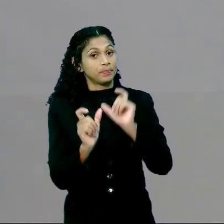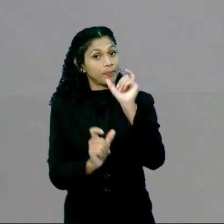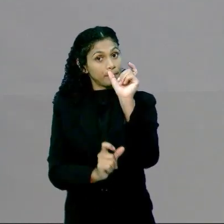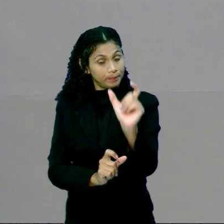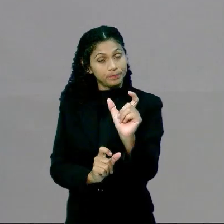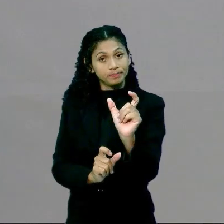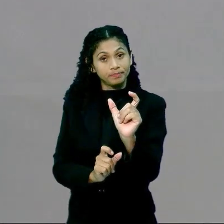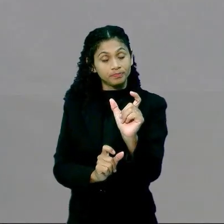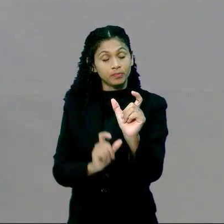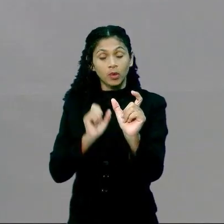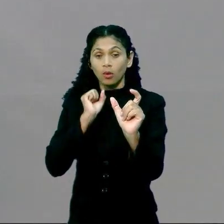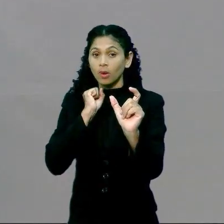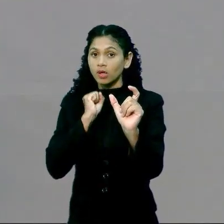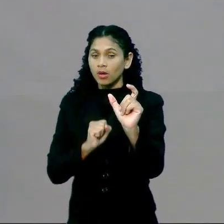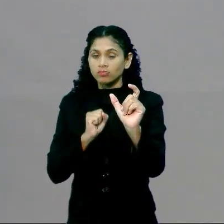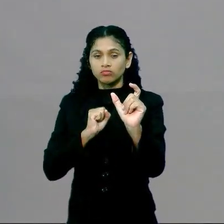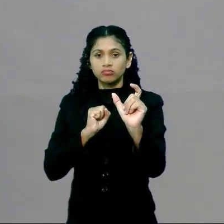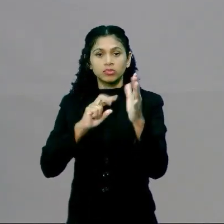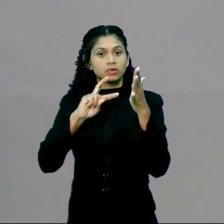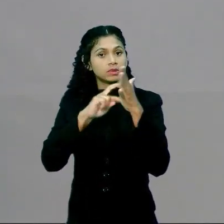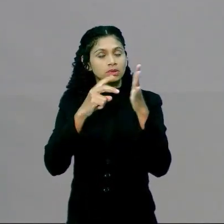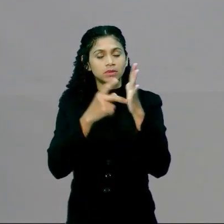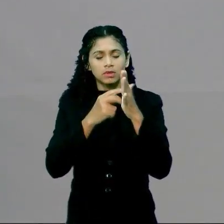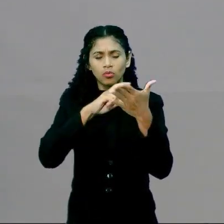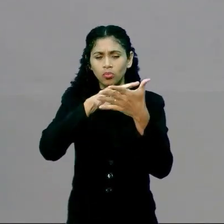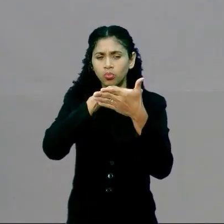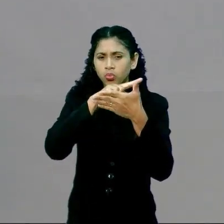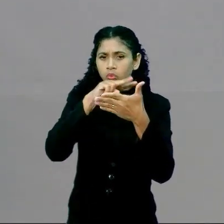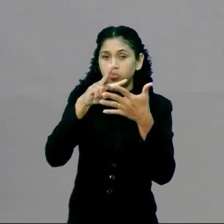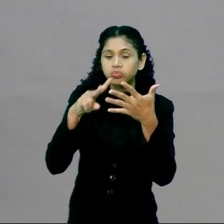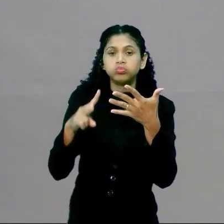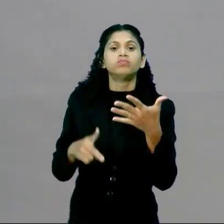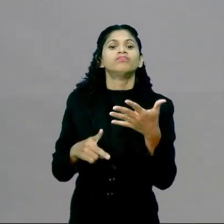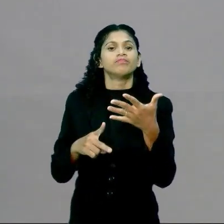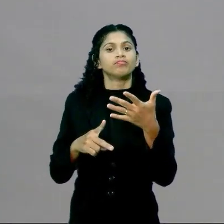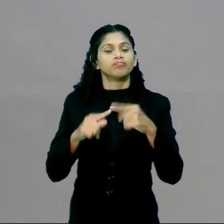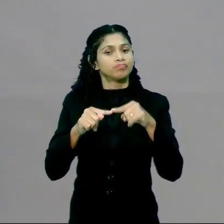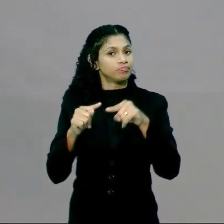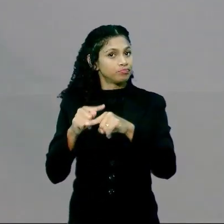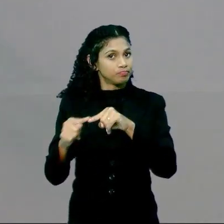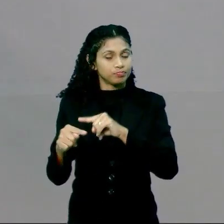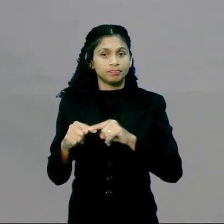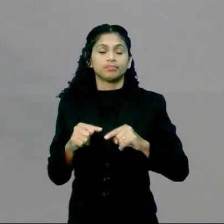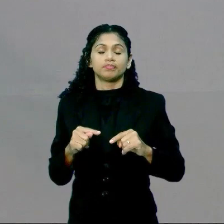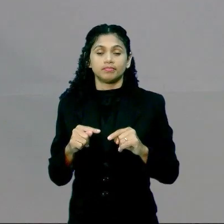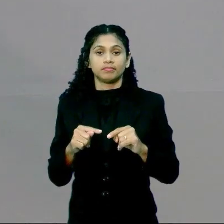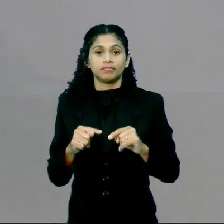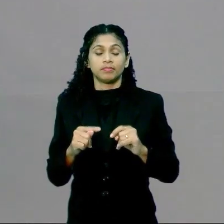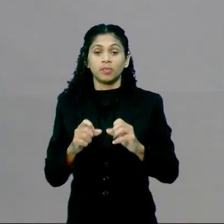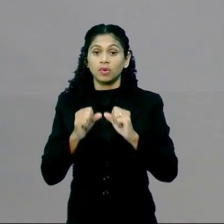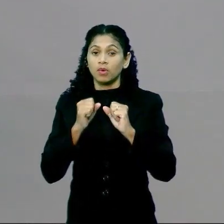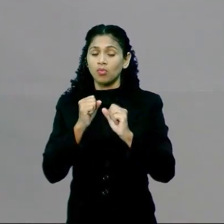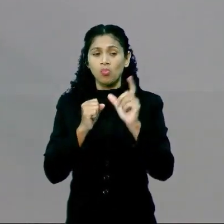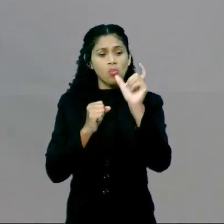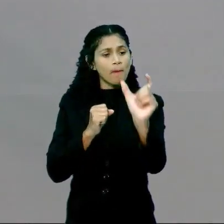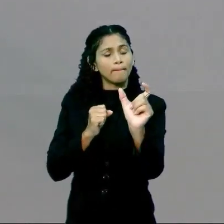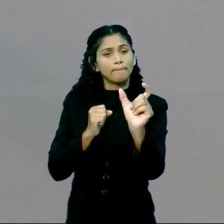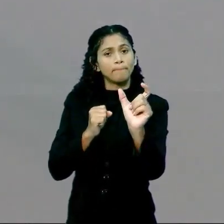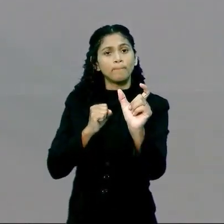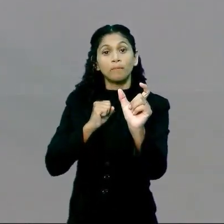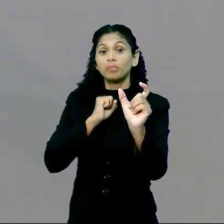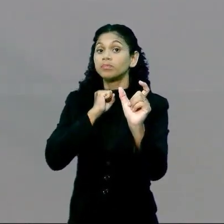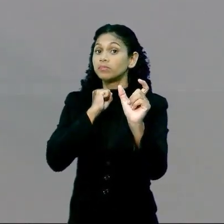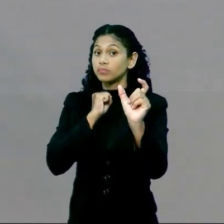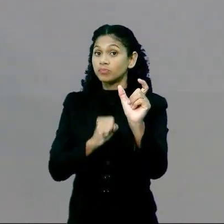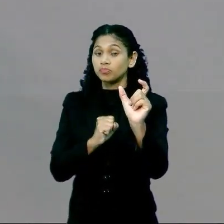pode significar várias coisas, tá? Uma mesma palavra, ela pode representar aí